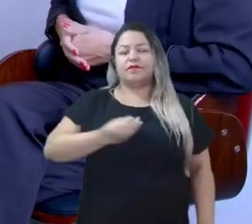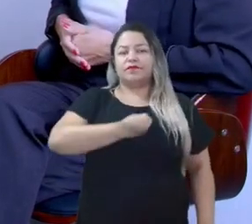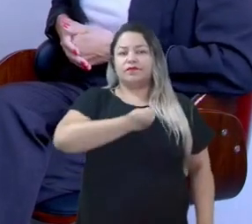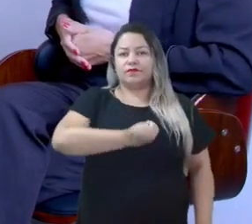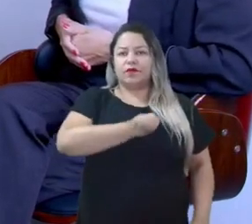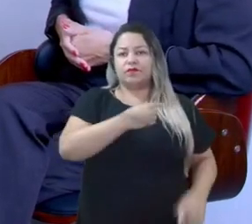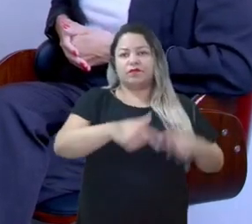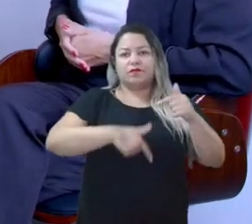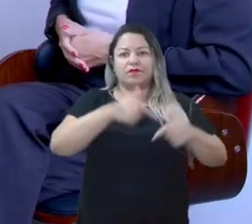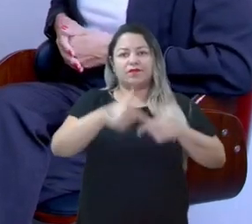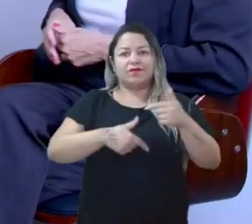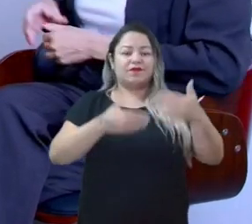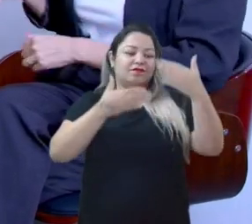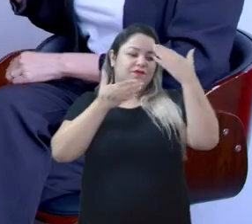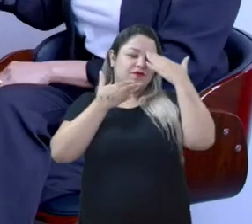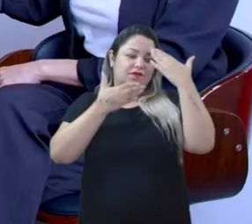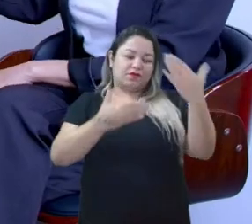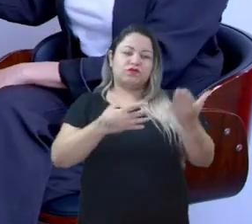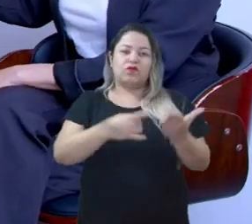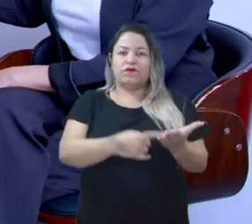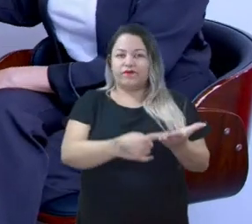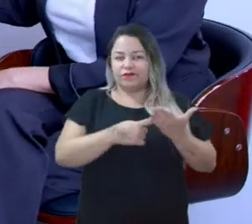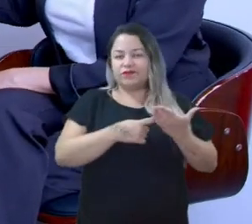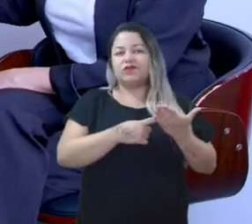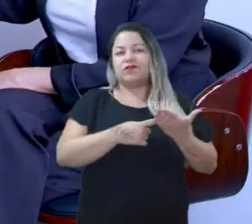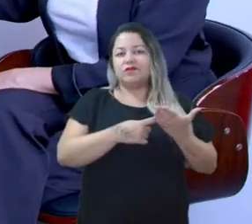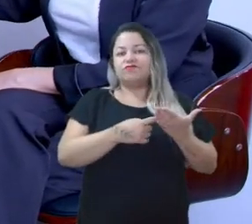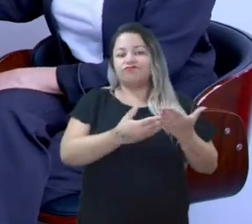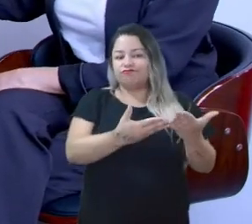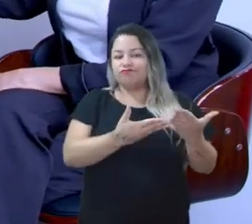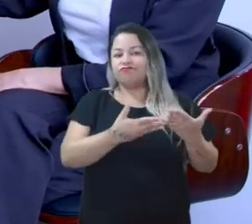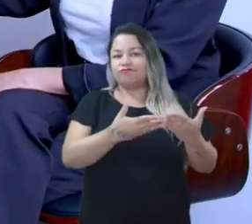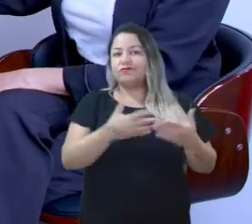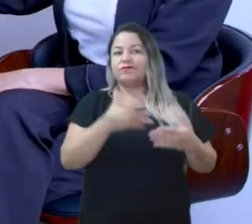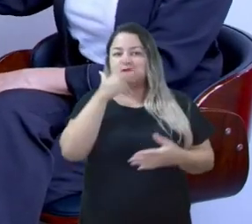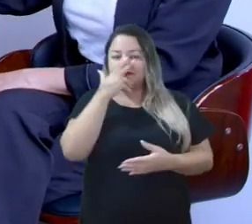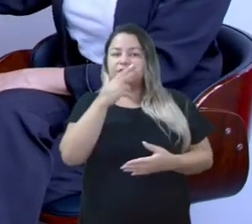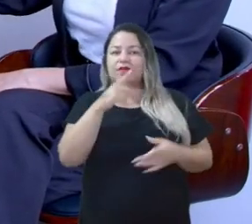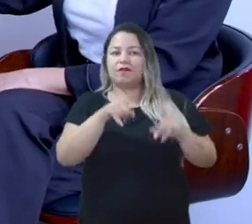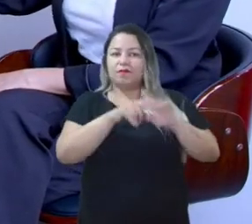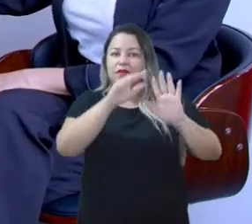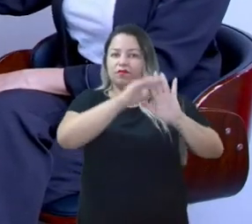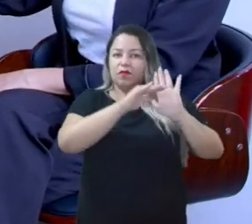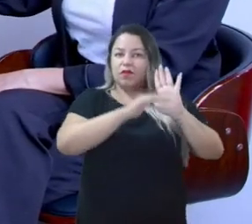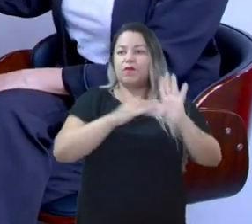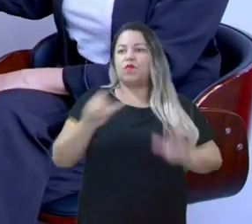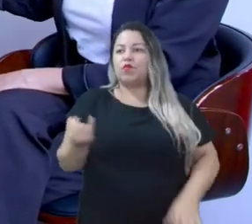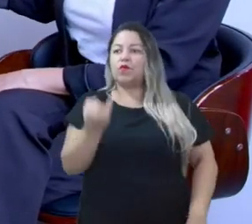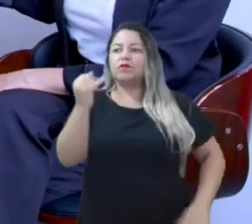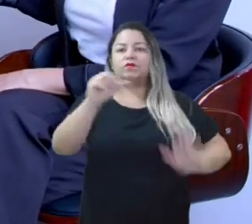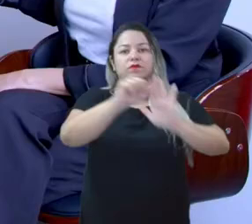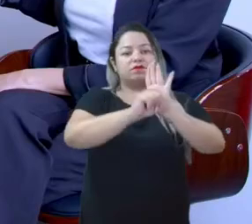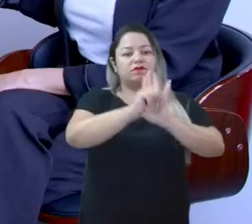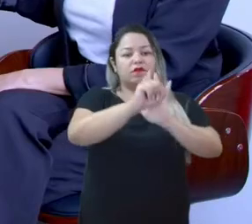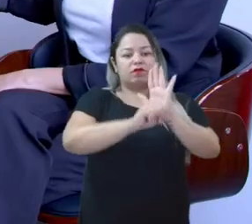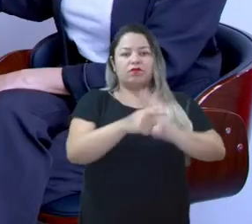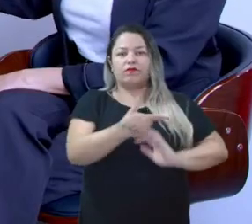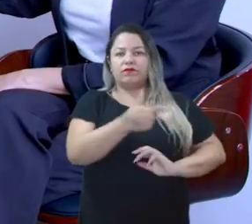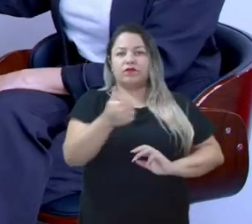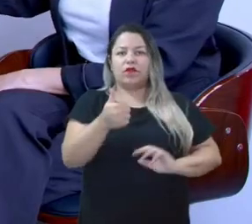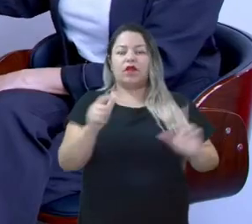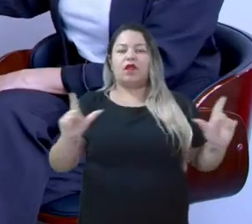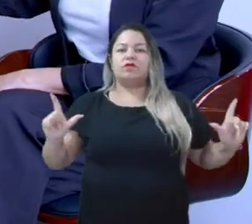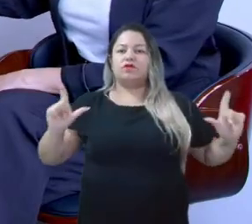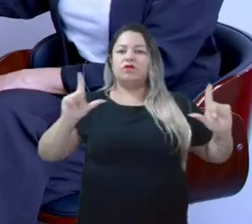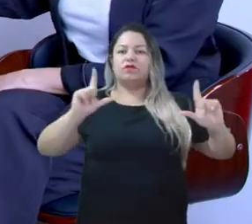trabalhador. Eu que agradeço o convite. Acho que esta pauta é a pauta mais importante desse século XXI, que é a redução da